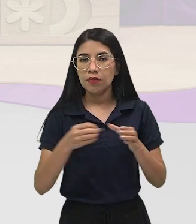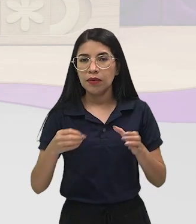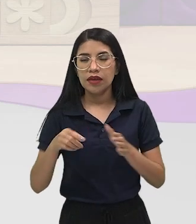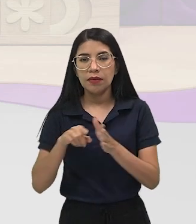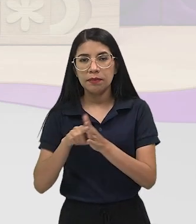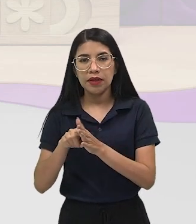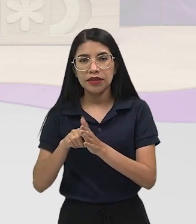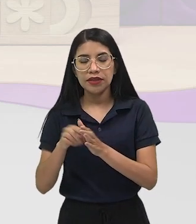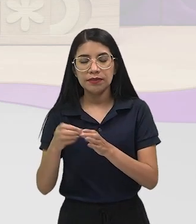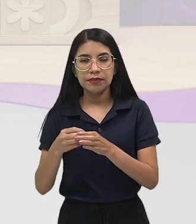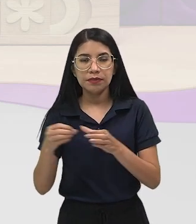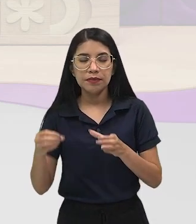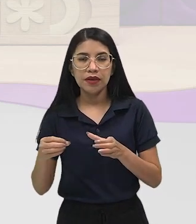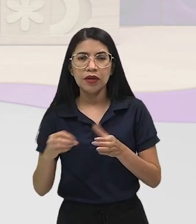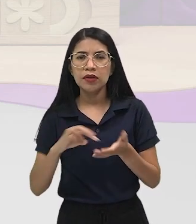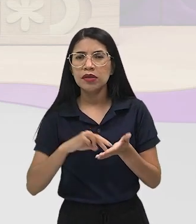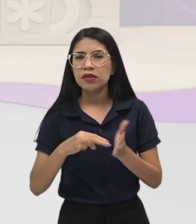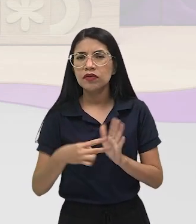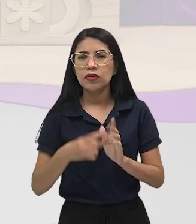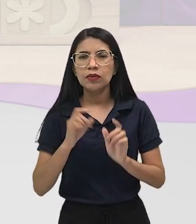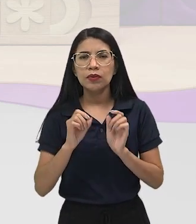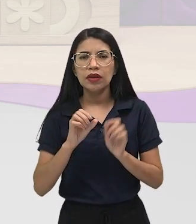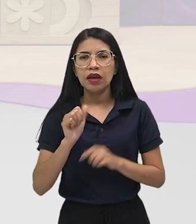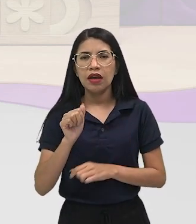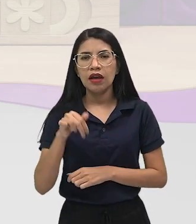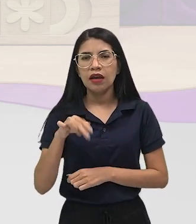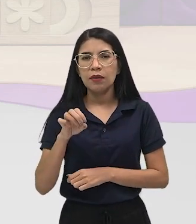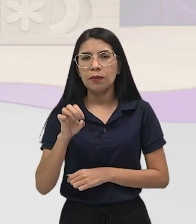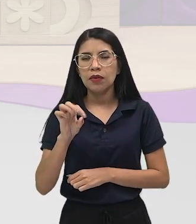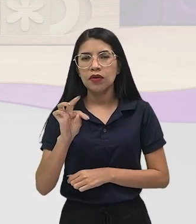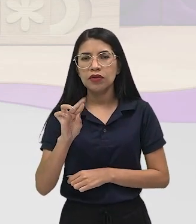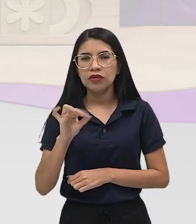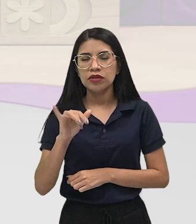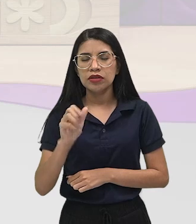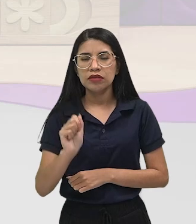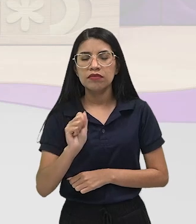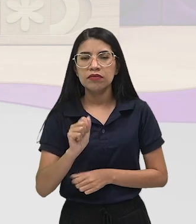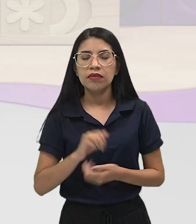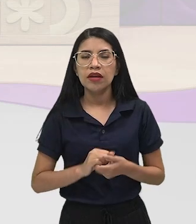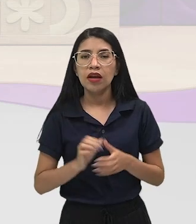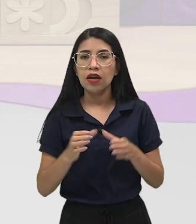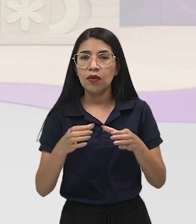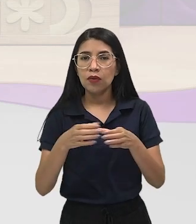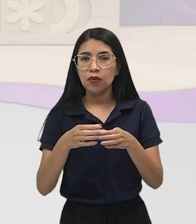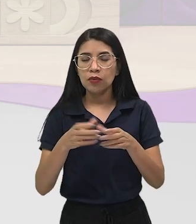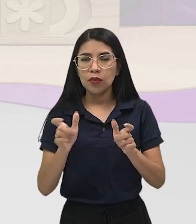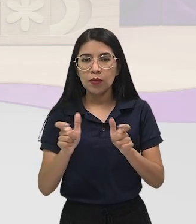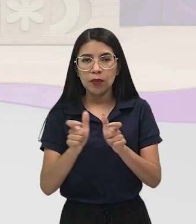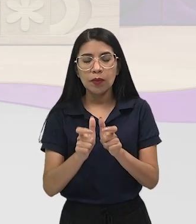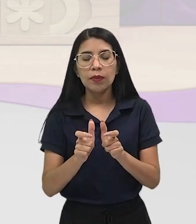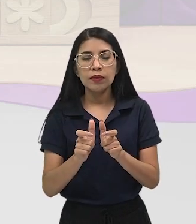A amostra, o que é a amostra? Ela é uma fração da população estudada, ela é um